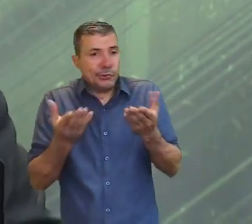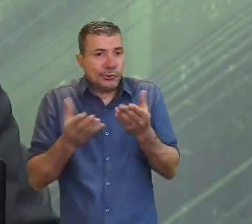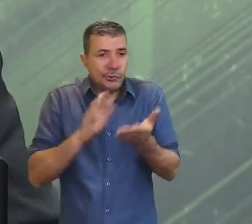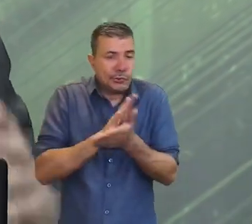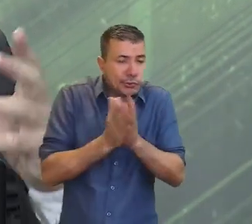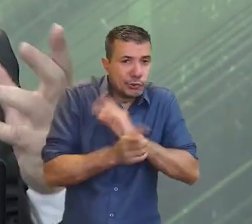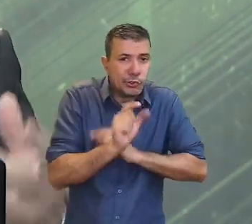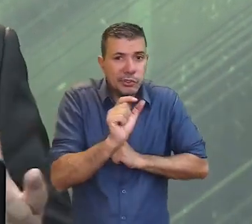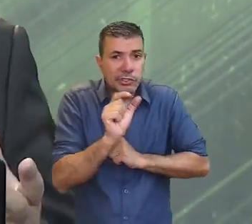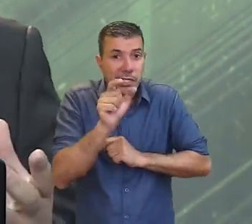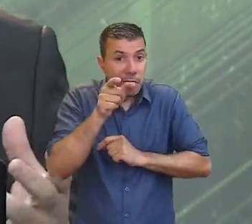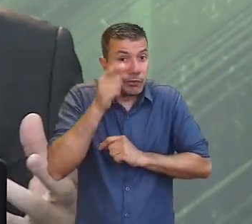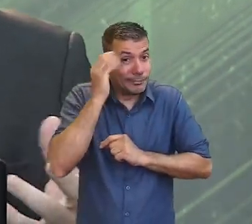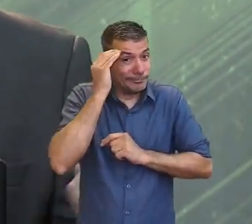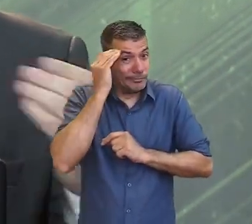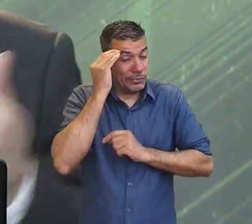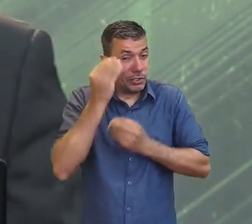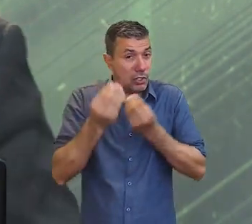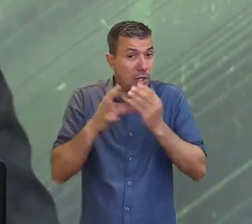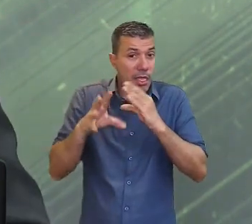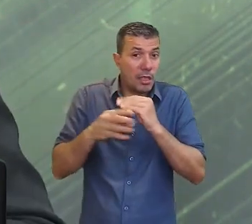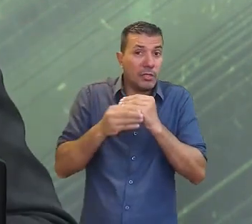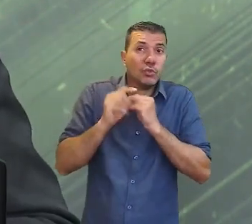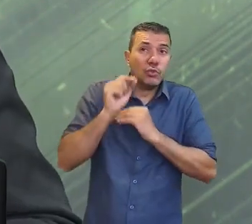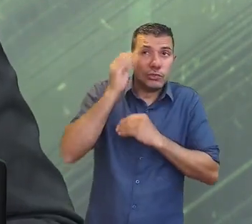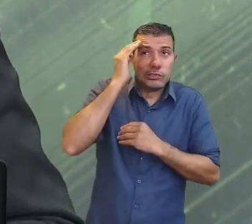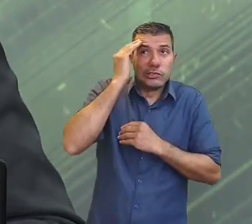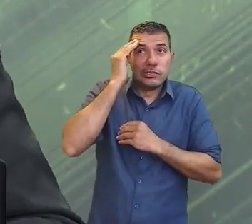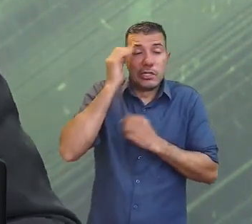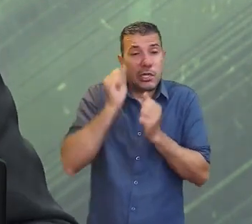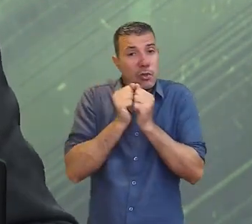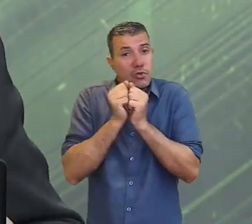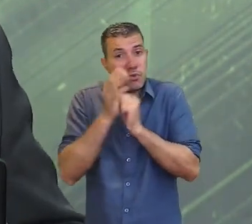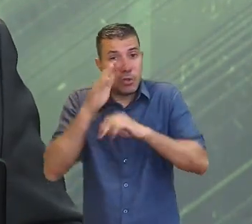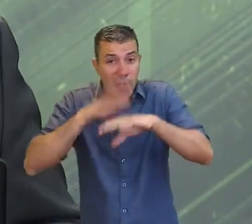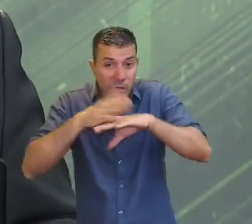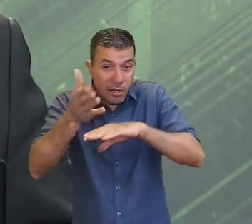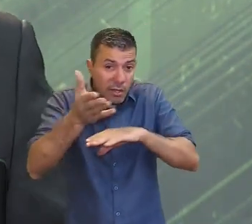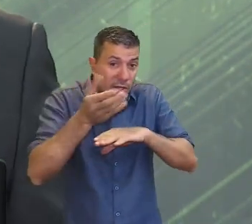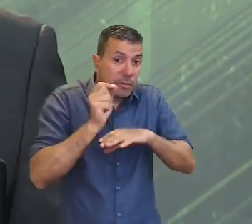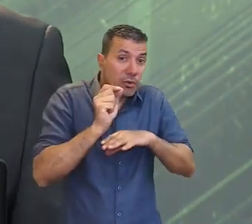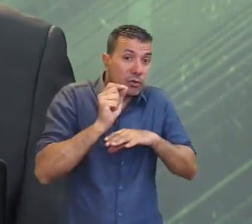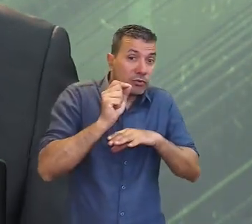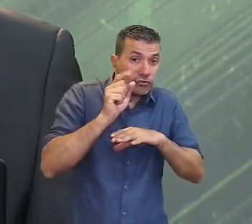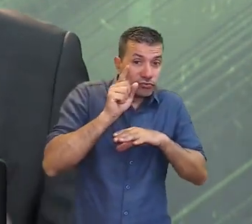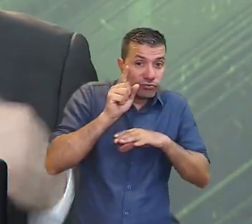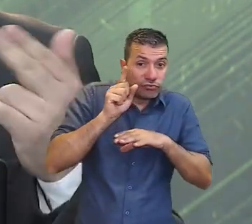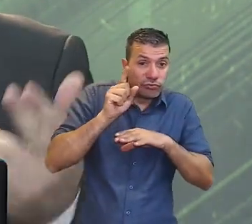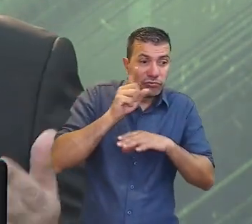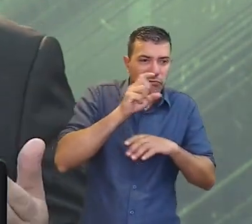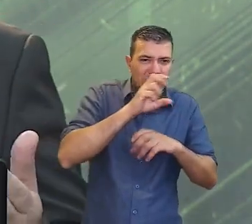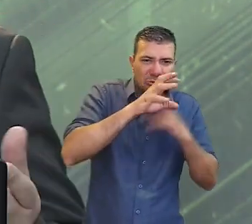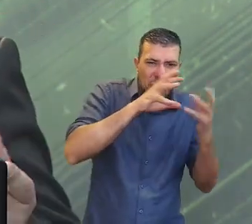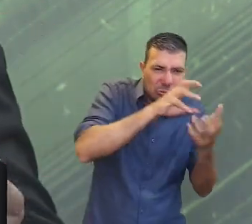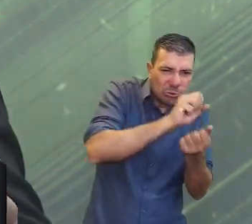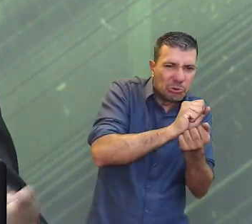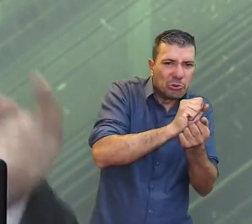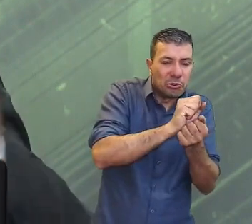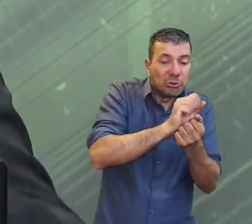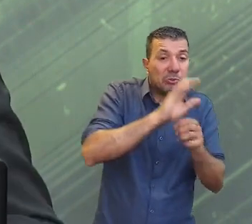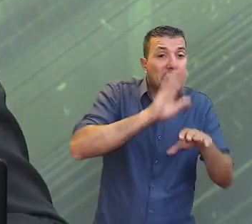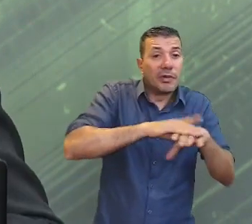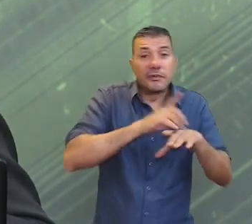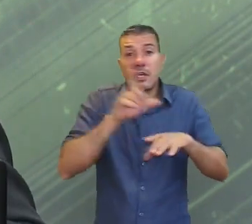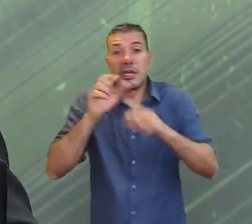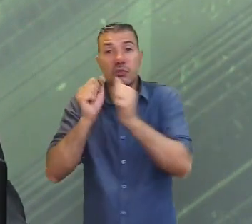você possa entender e ficar ao lado daquele que te chamou das trevas para a sua maravilhosa luz. Outro detalhe que